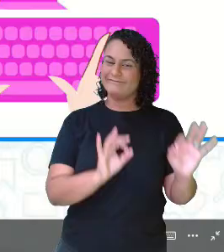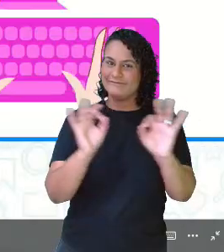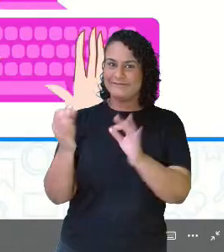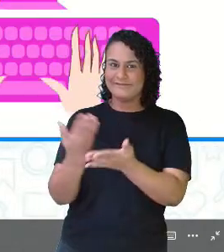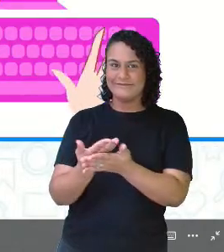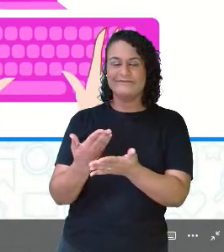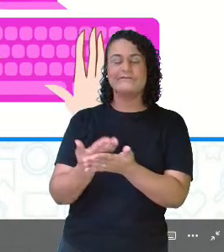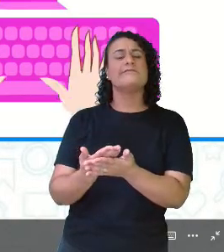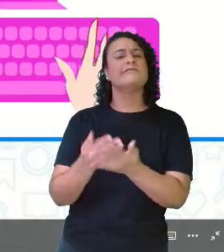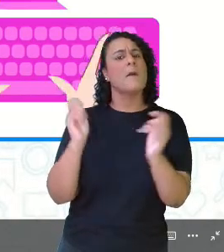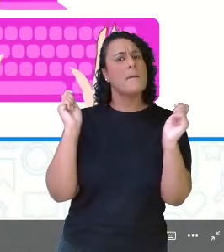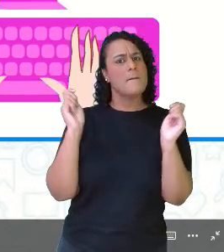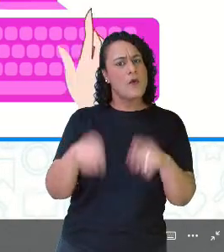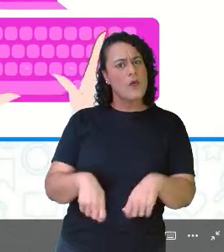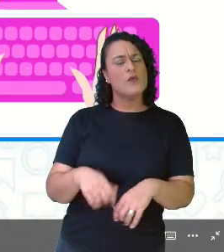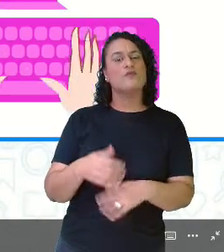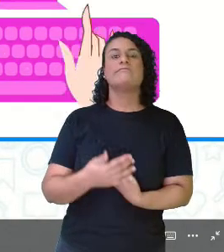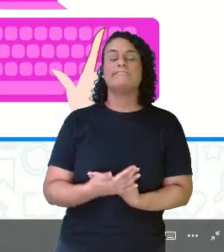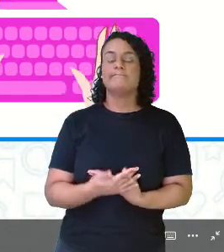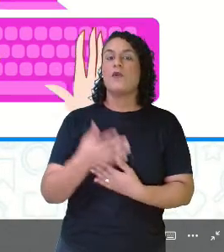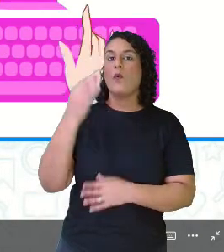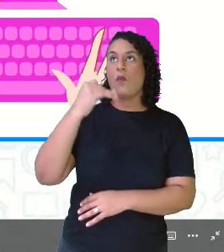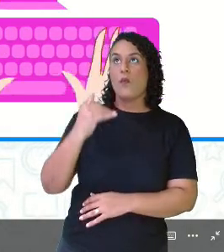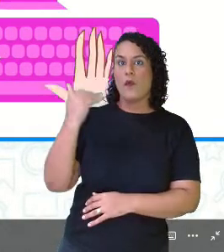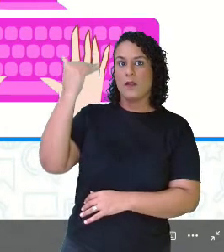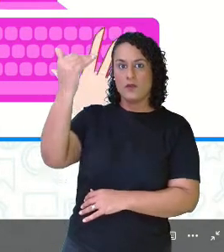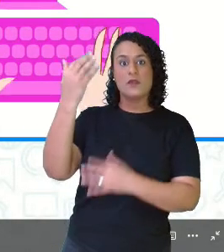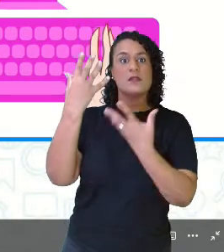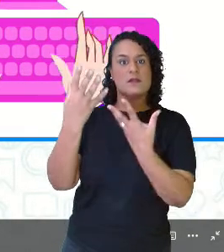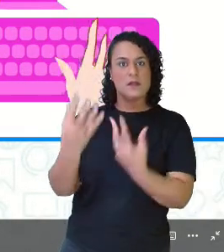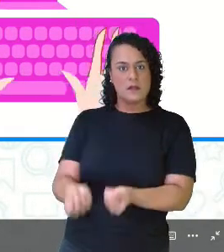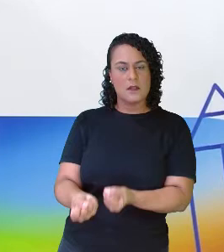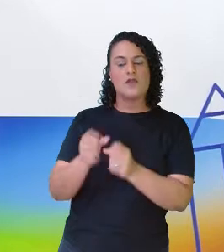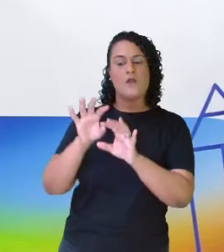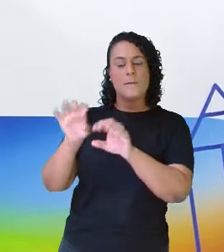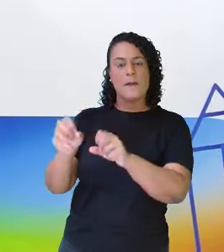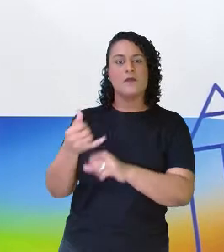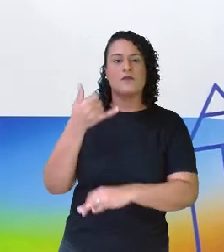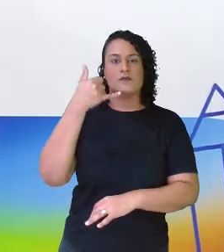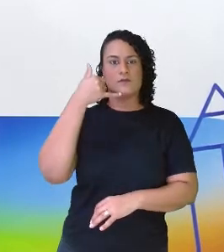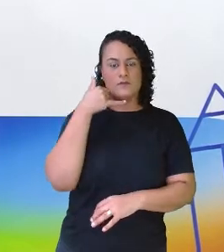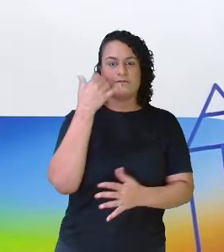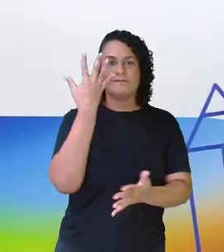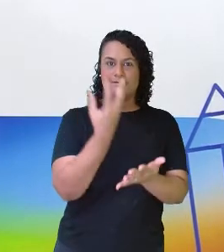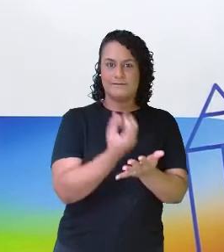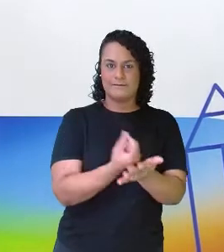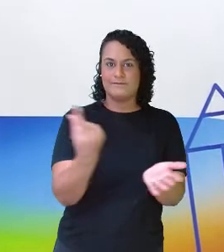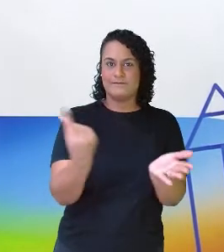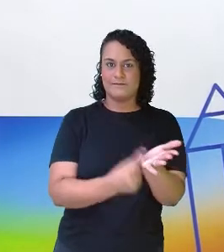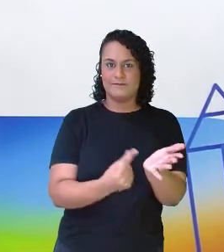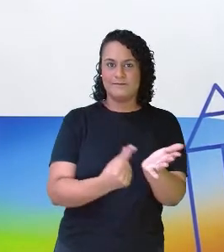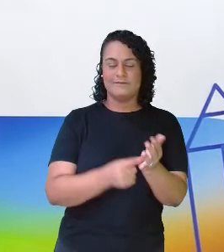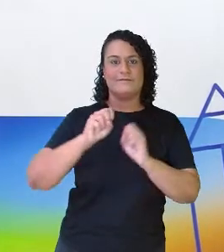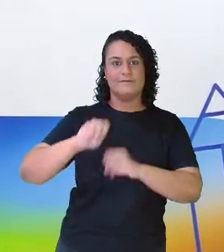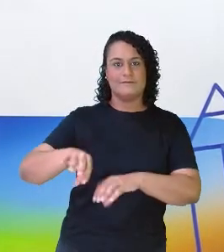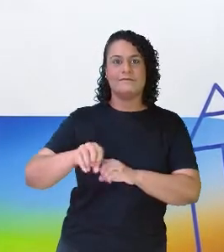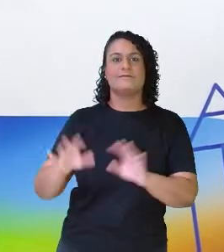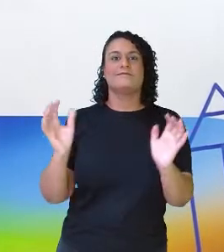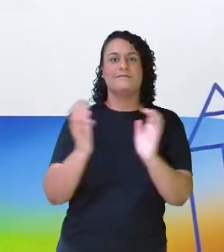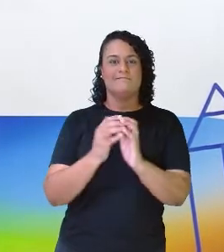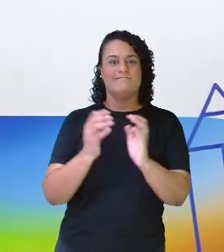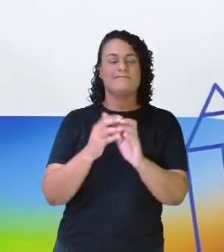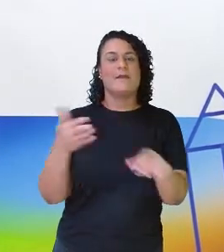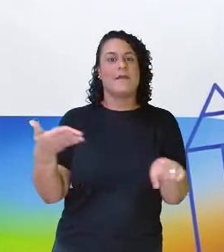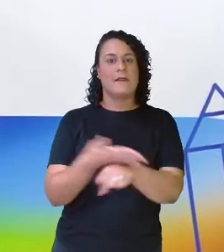pegar o celular com autorização do adulto, botar lá Educa Recife, baixar o aplicativo e vai acessar todas